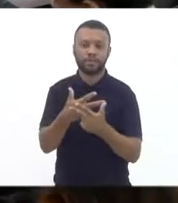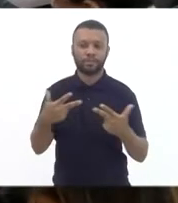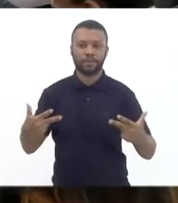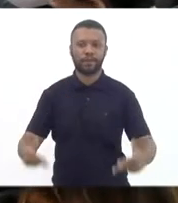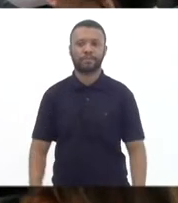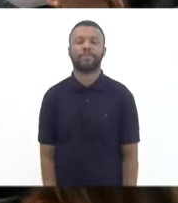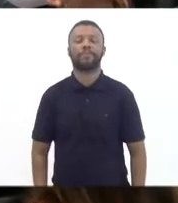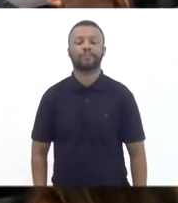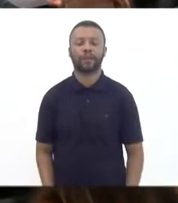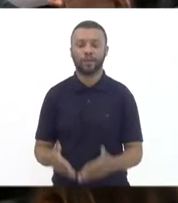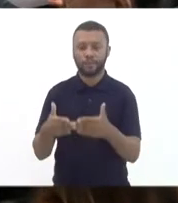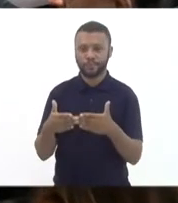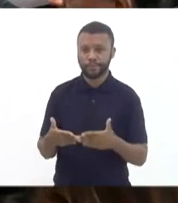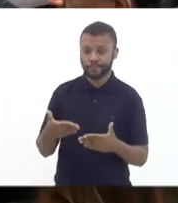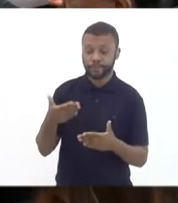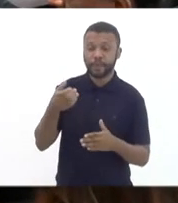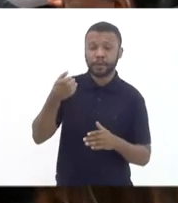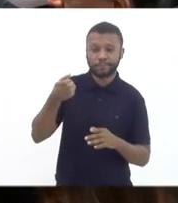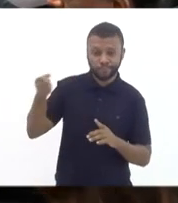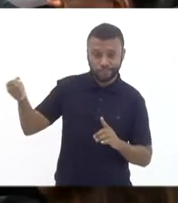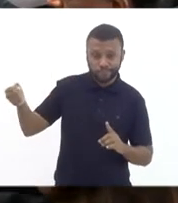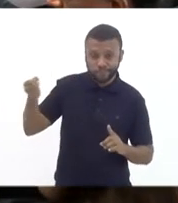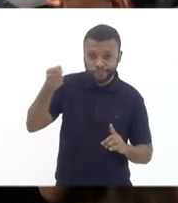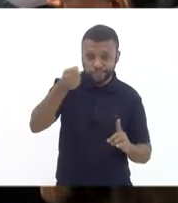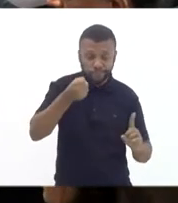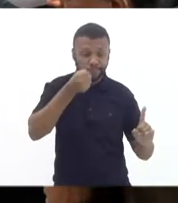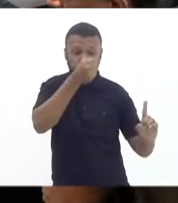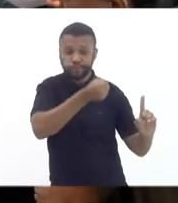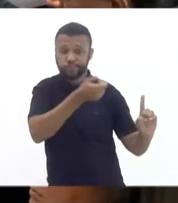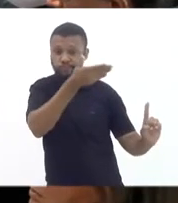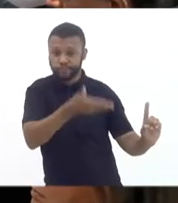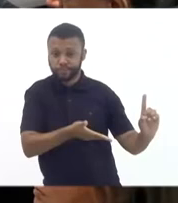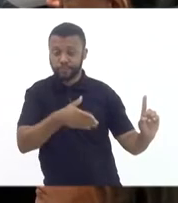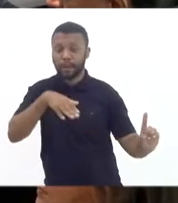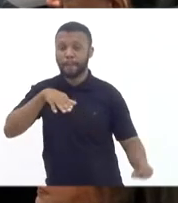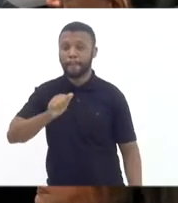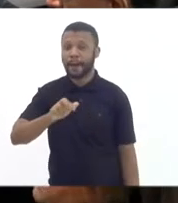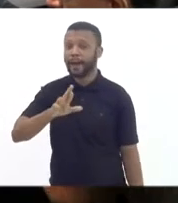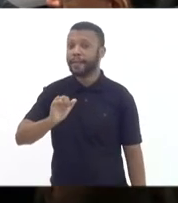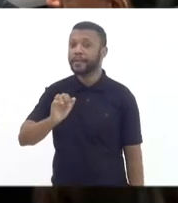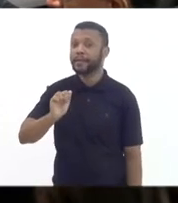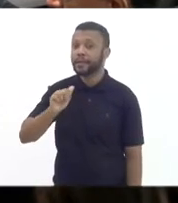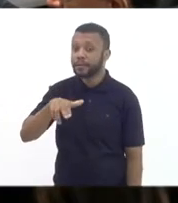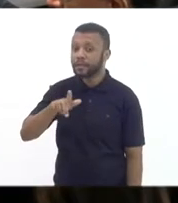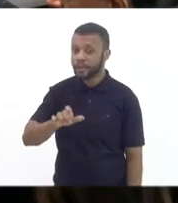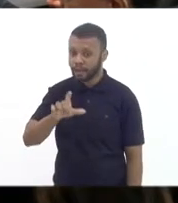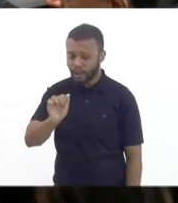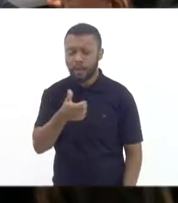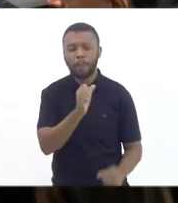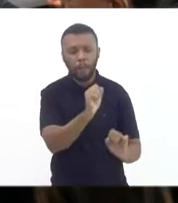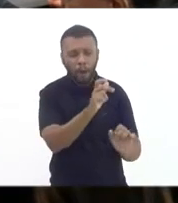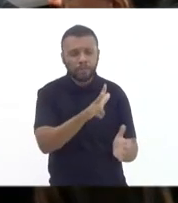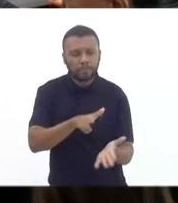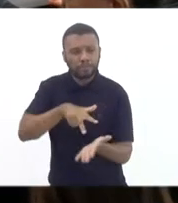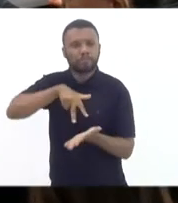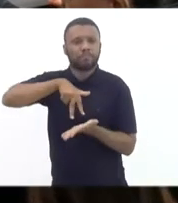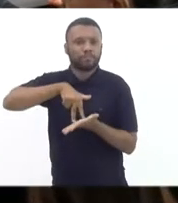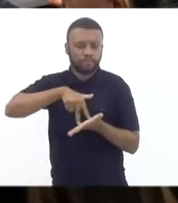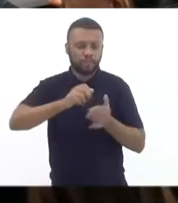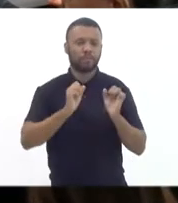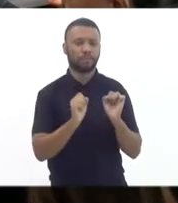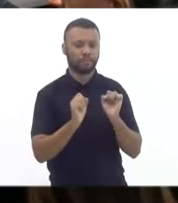Por gentileza, Lina, leva o microfone para a senhora Maria Ângela. Senhora Maria Ângela, se a senhora quiser, pode ficar em pé ou então...